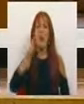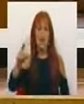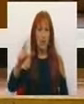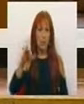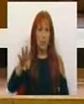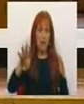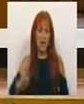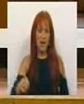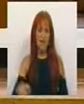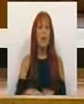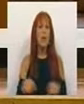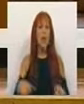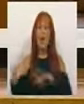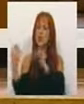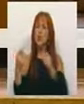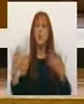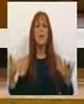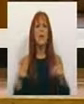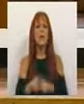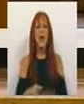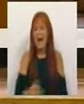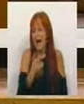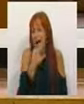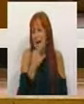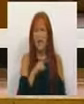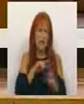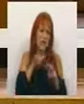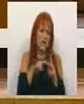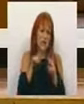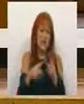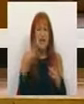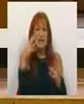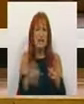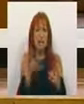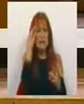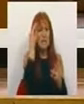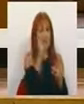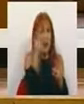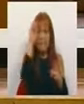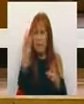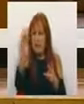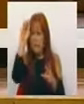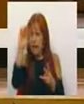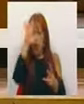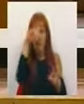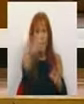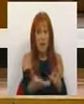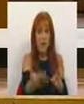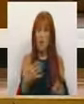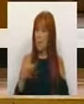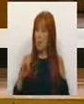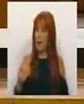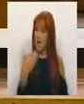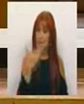socialista para que se discutam é apenas três simples menções ao governo do